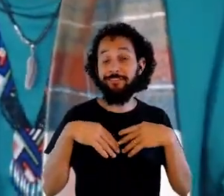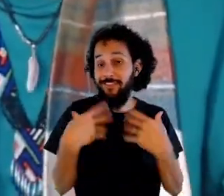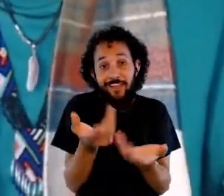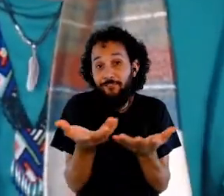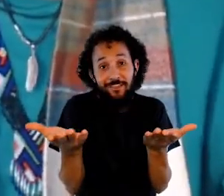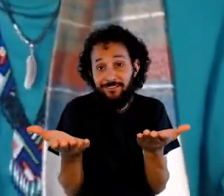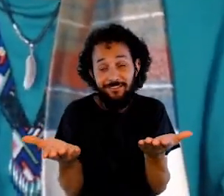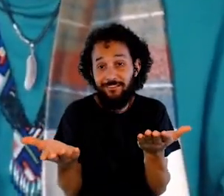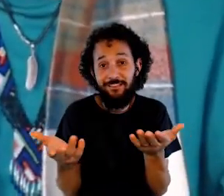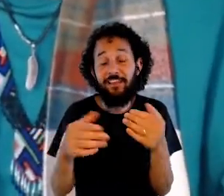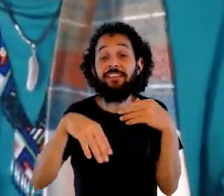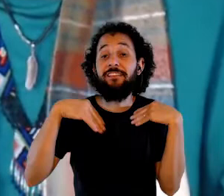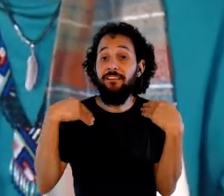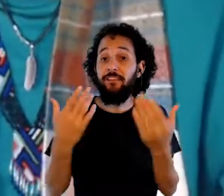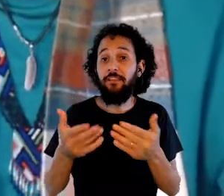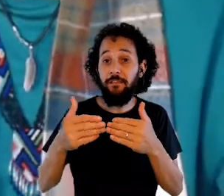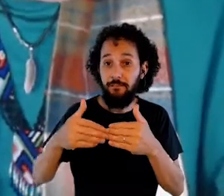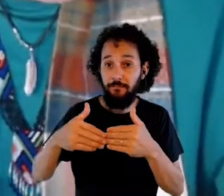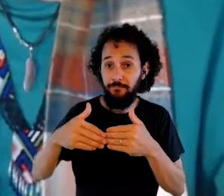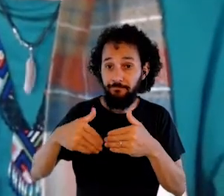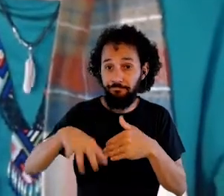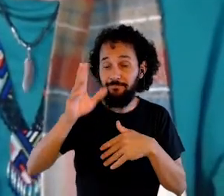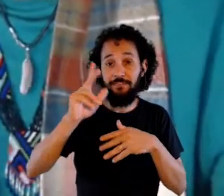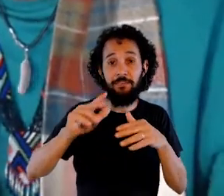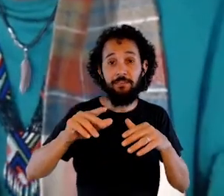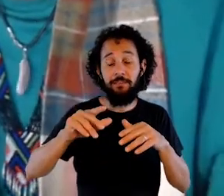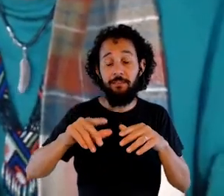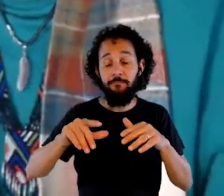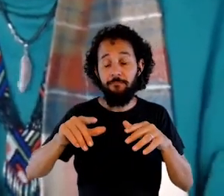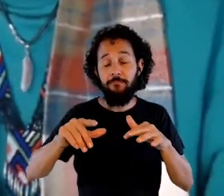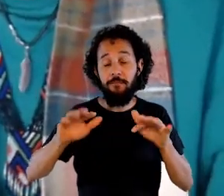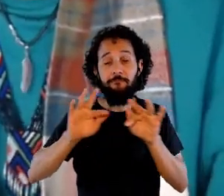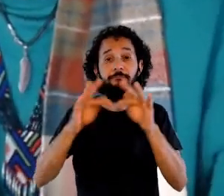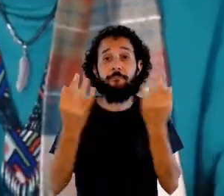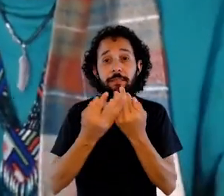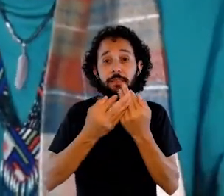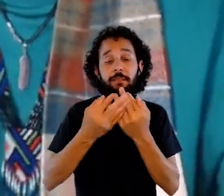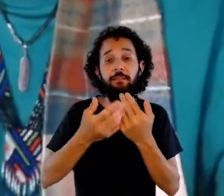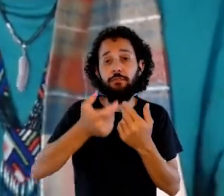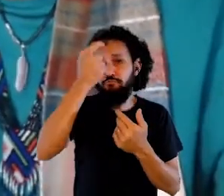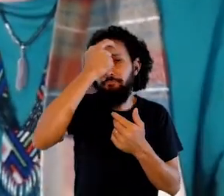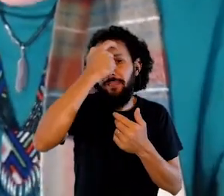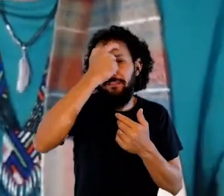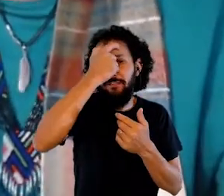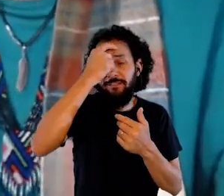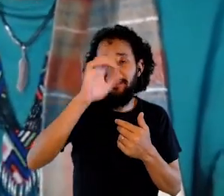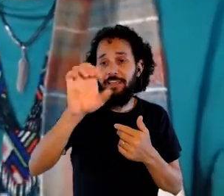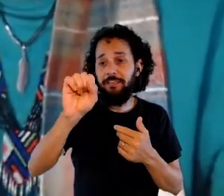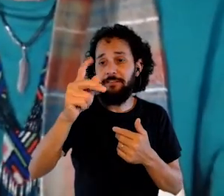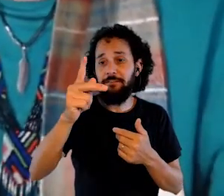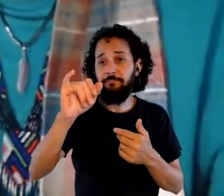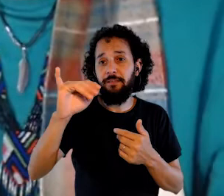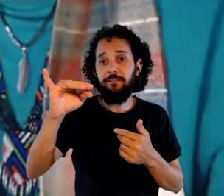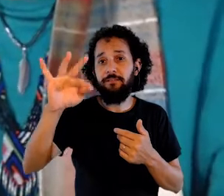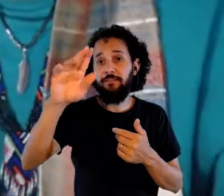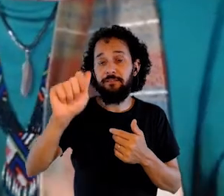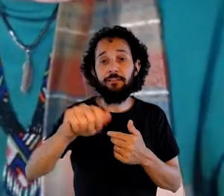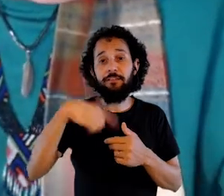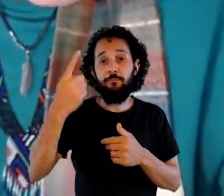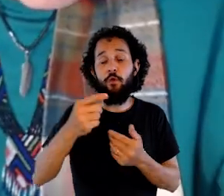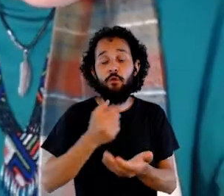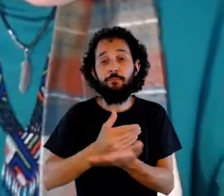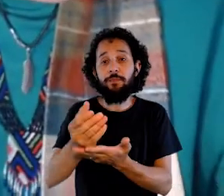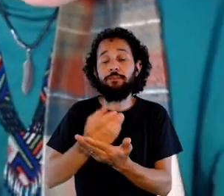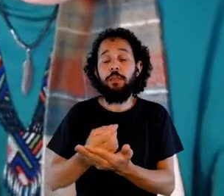eu nasci numa família espírita. Fui caminhando, até que entrei pelo mundo das ervas medicinais, fiz